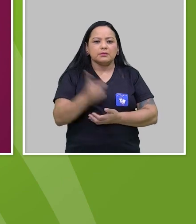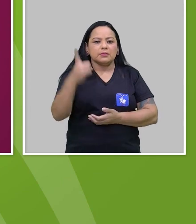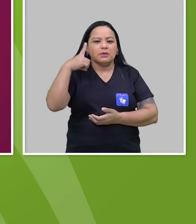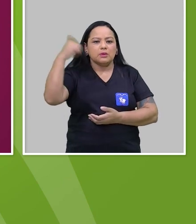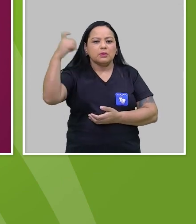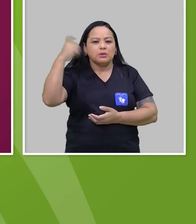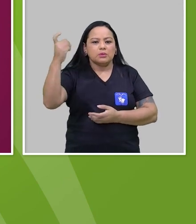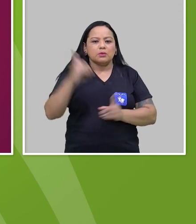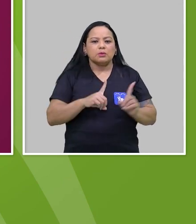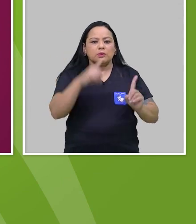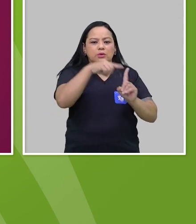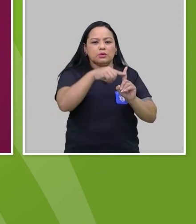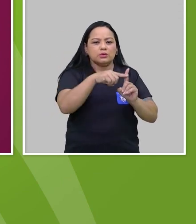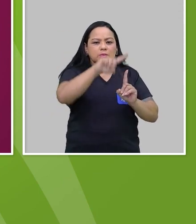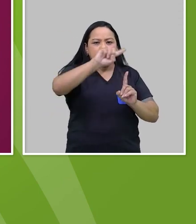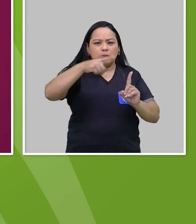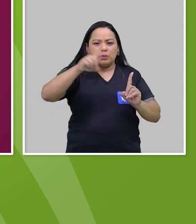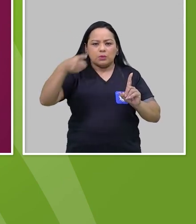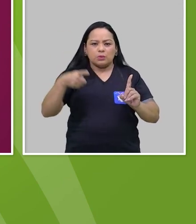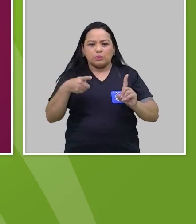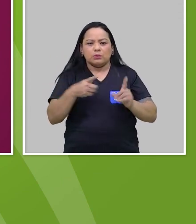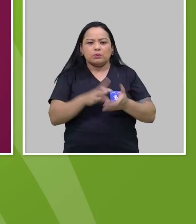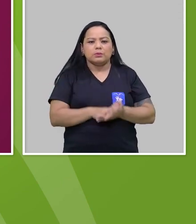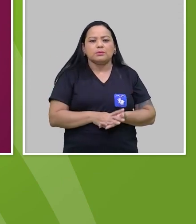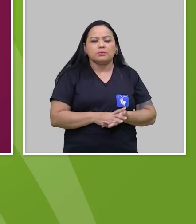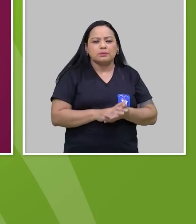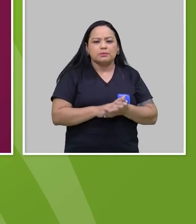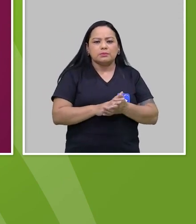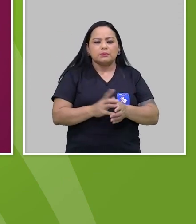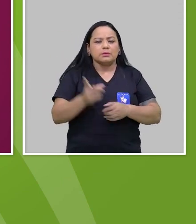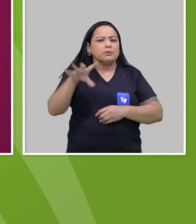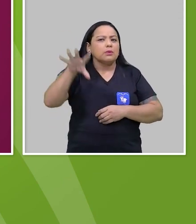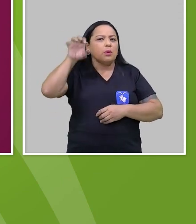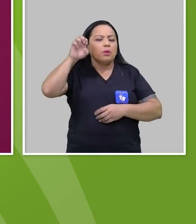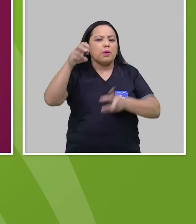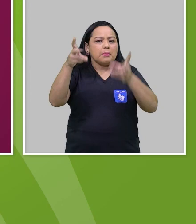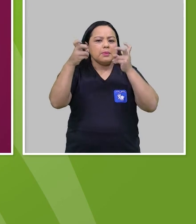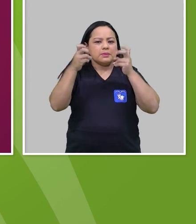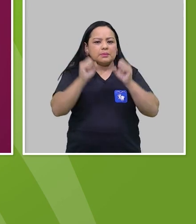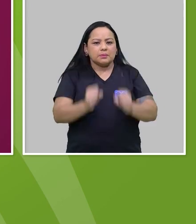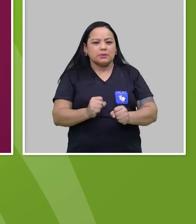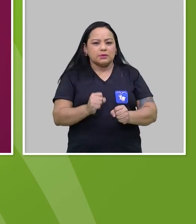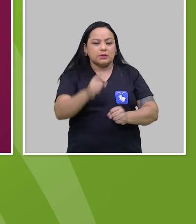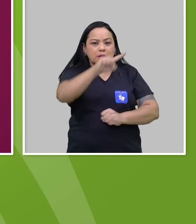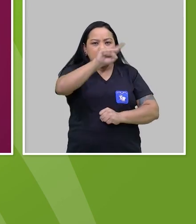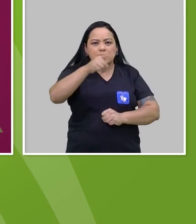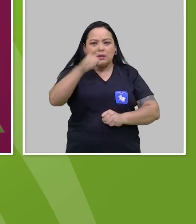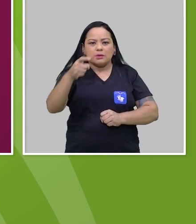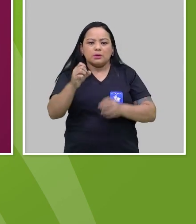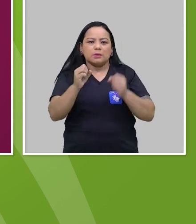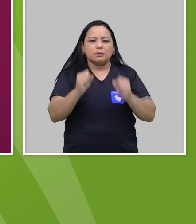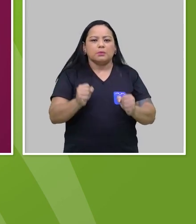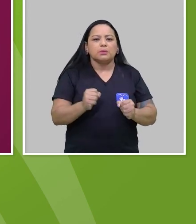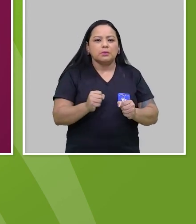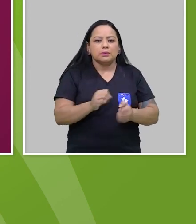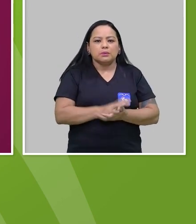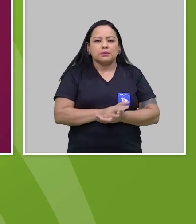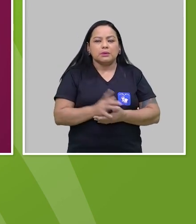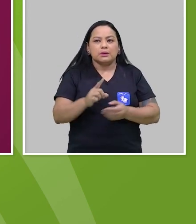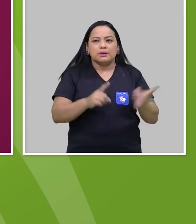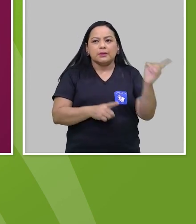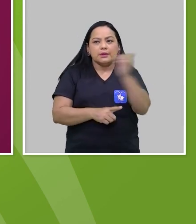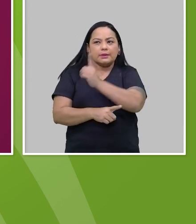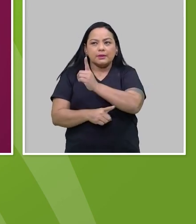um tipo de onda mecânica que é perceptível pelos nossos ouvidos. Essa onda, ela pode ir e voltar